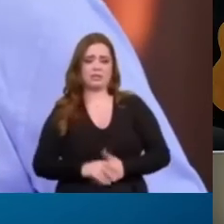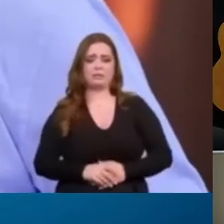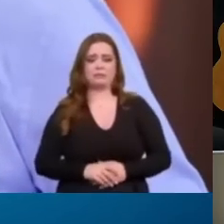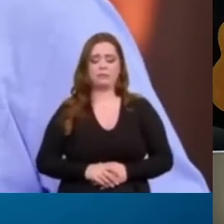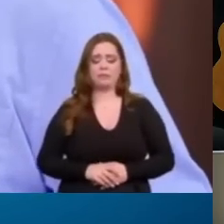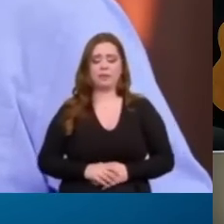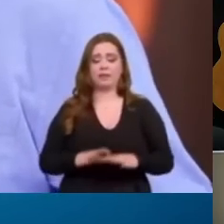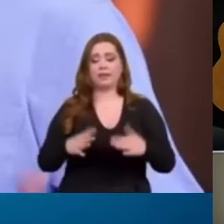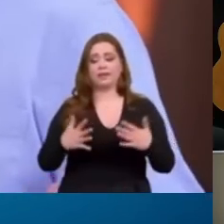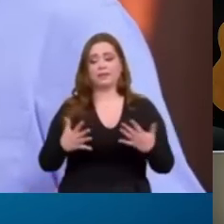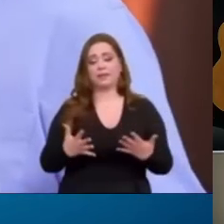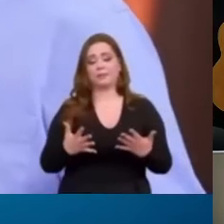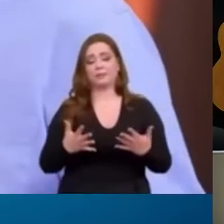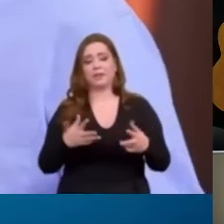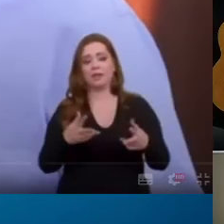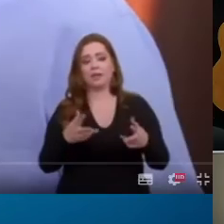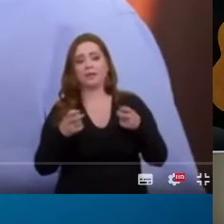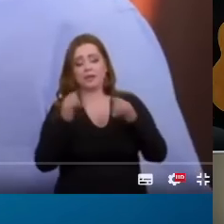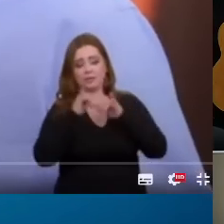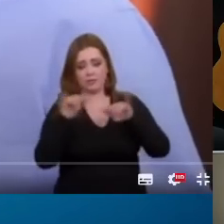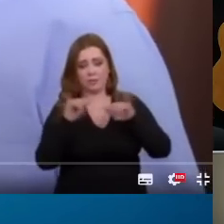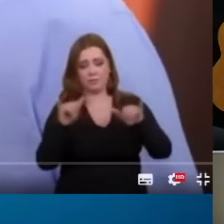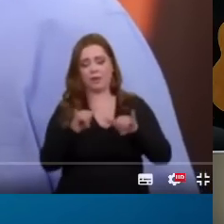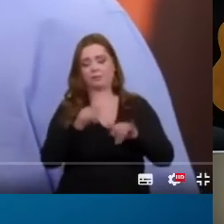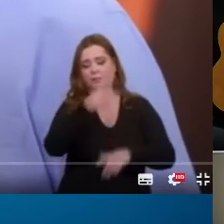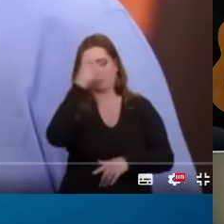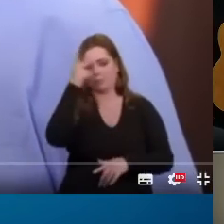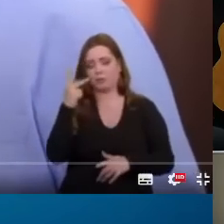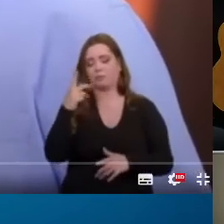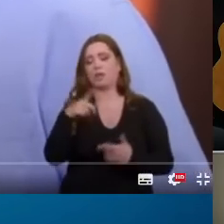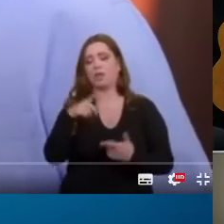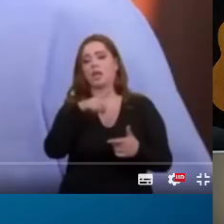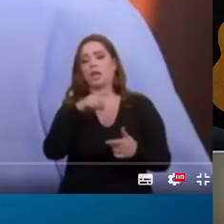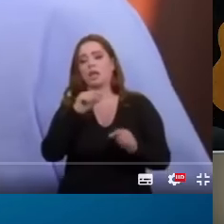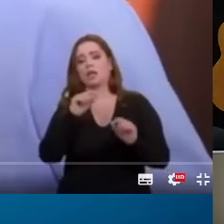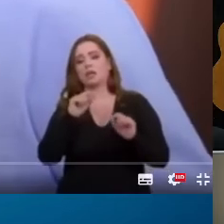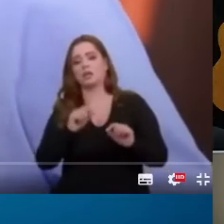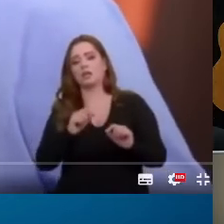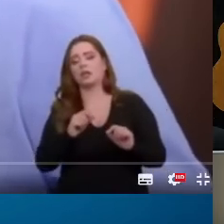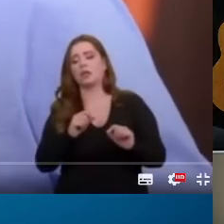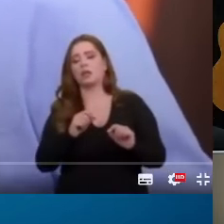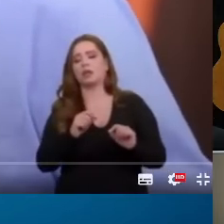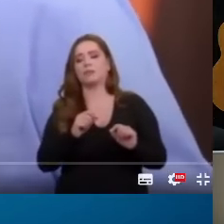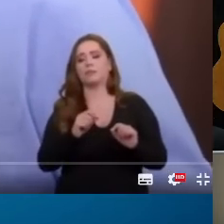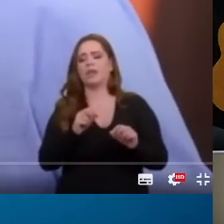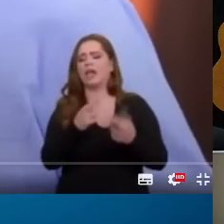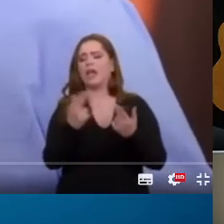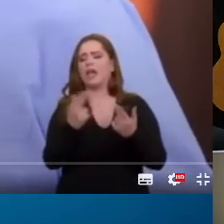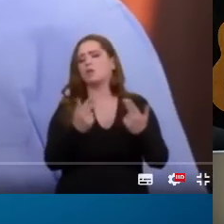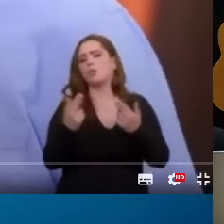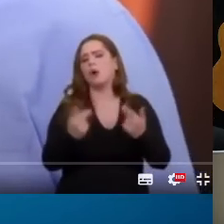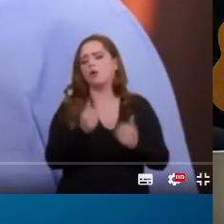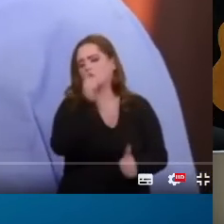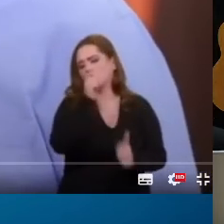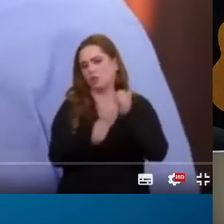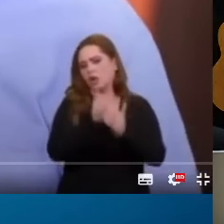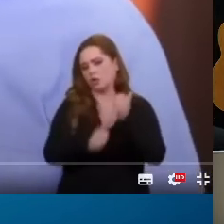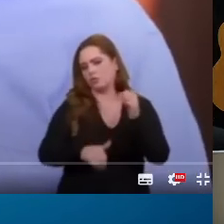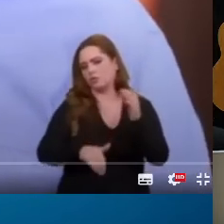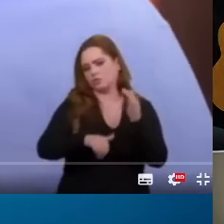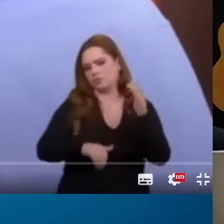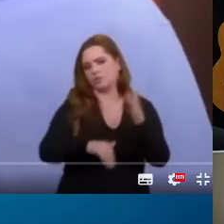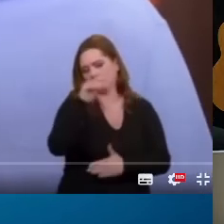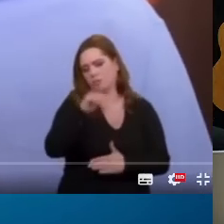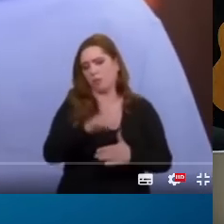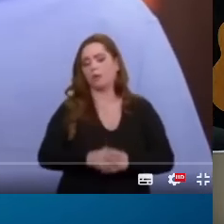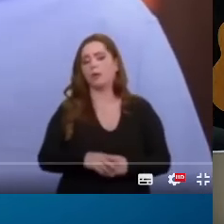está sentindo uma dor para não ir pro banco. Ele quer continuar jogando e ele finge que não está doendo. Eu